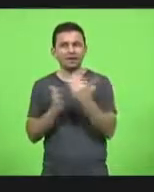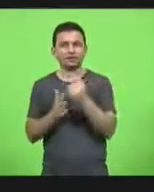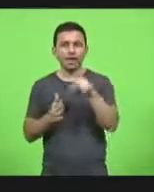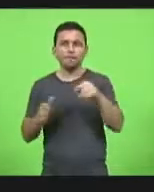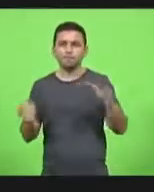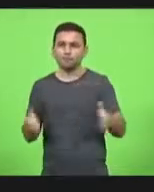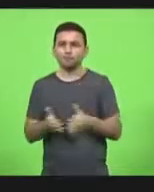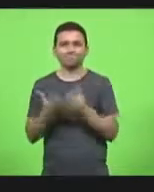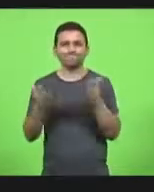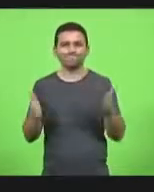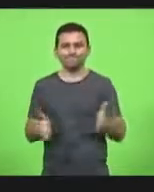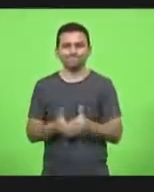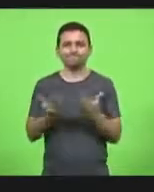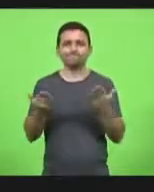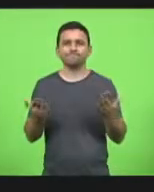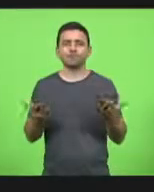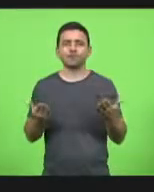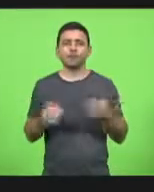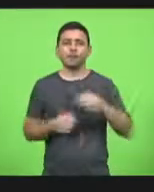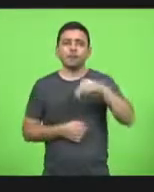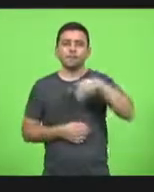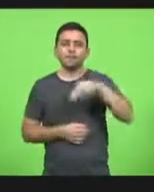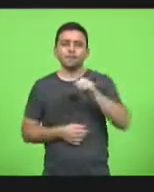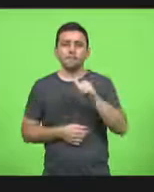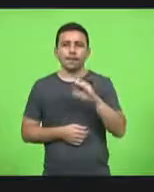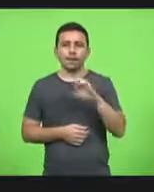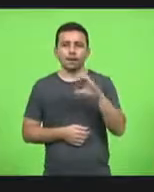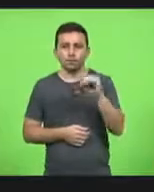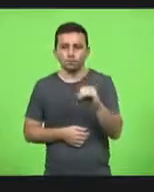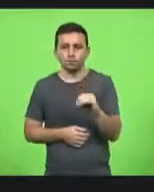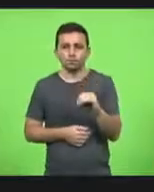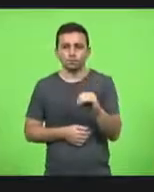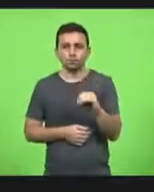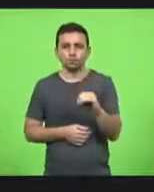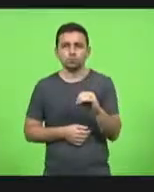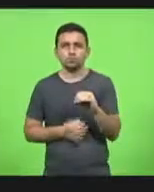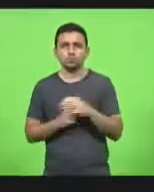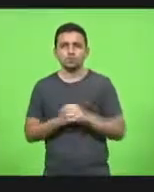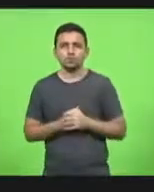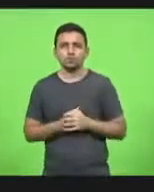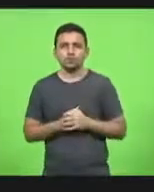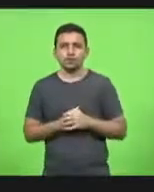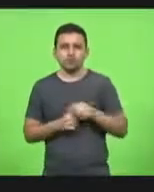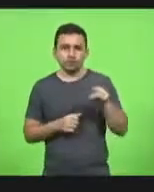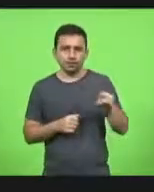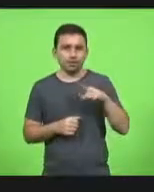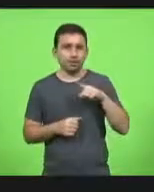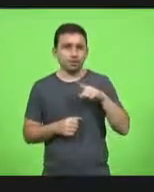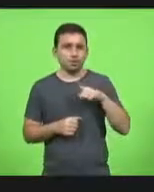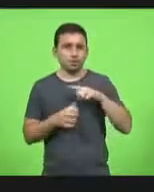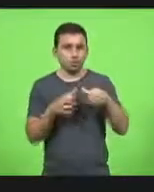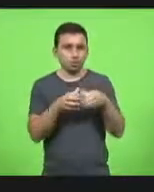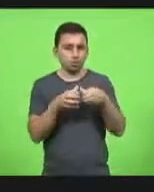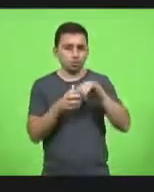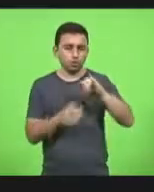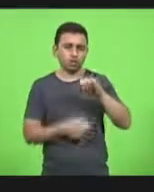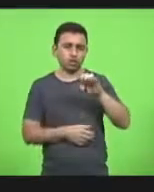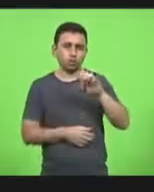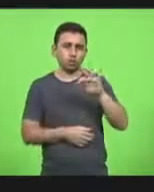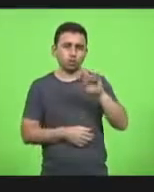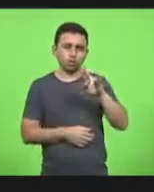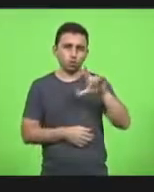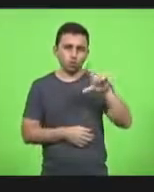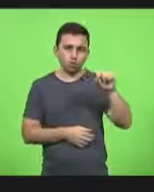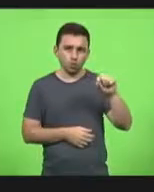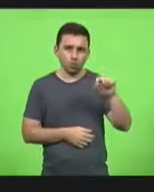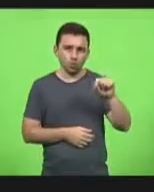pobreza. De março, segundo a Fundação Getúlio Vargas, do início de abril até agora, março